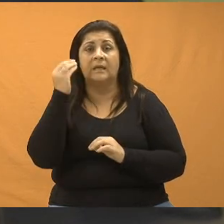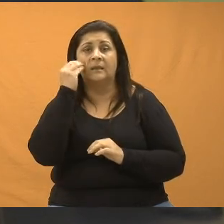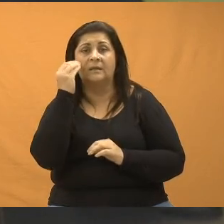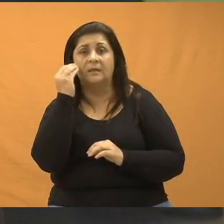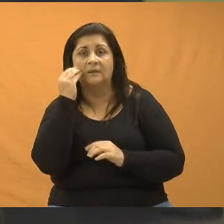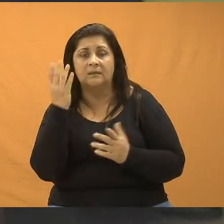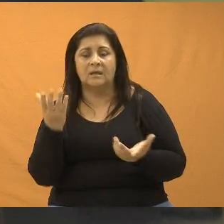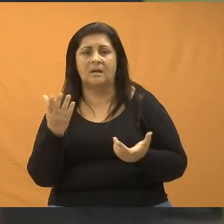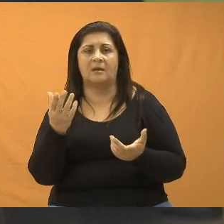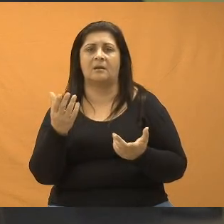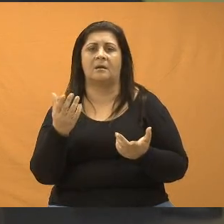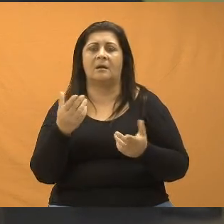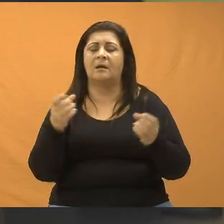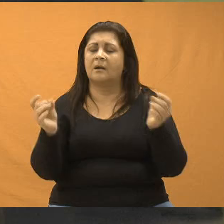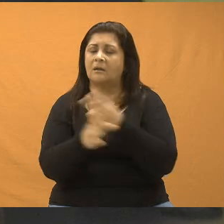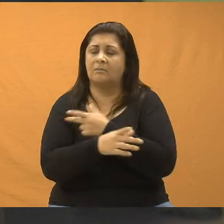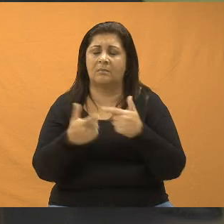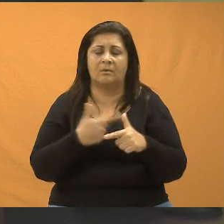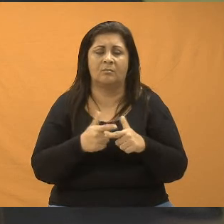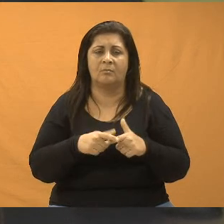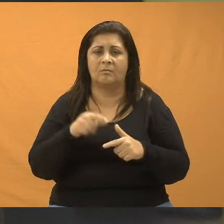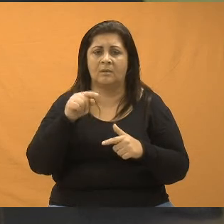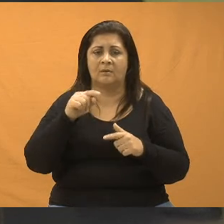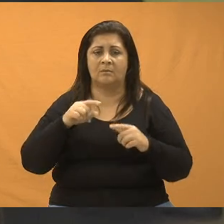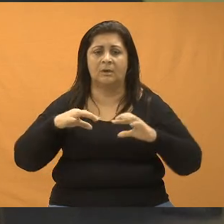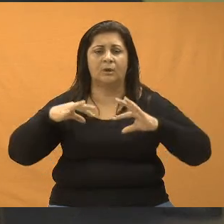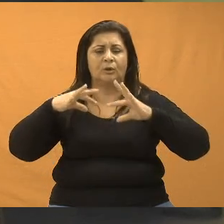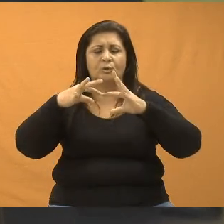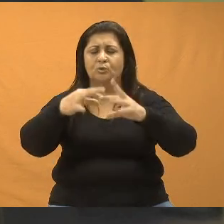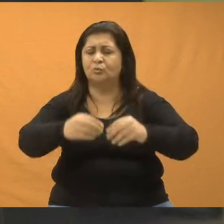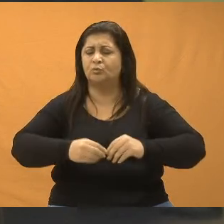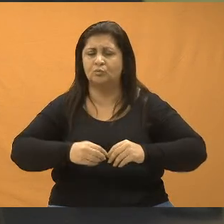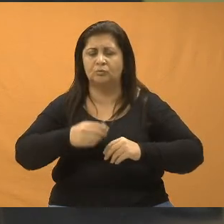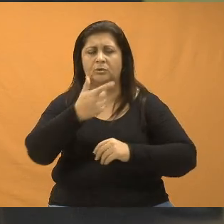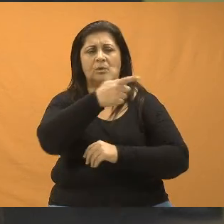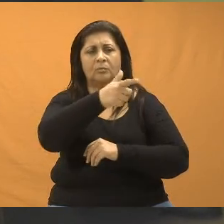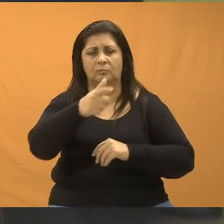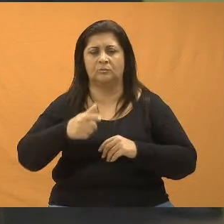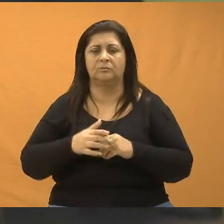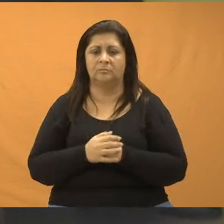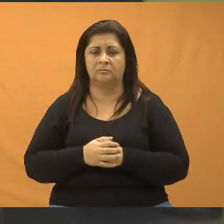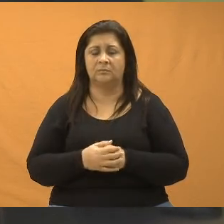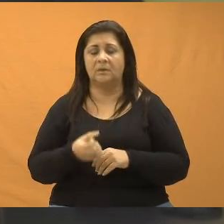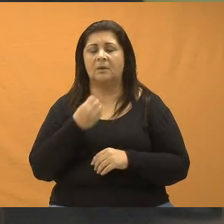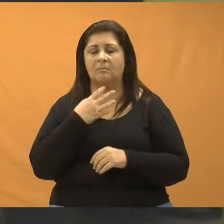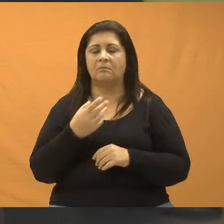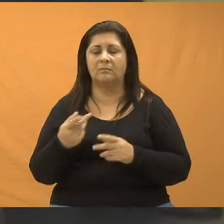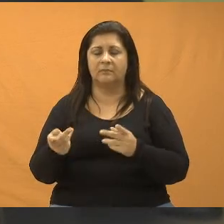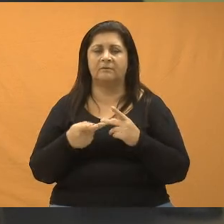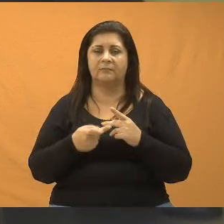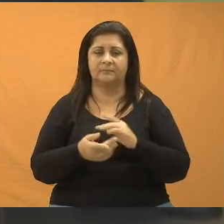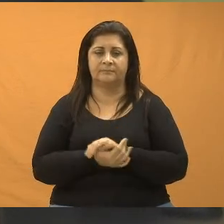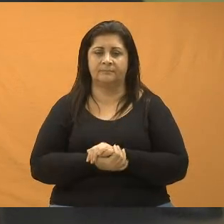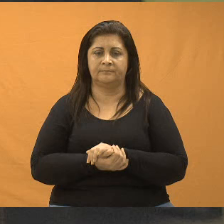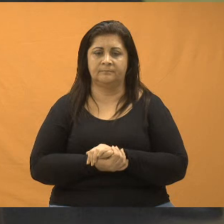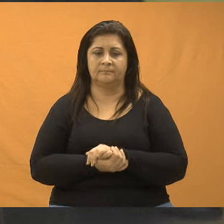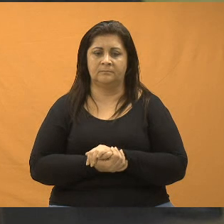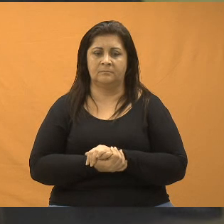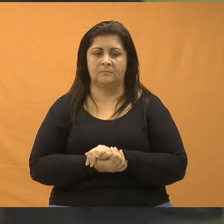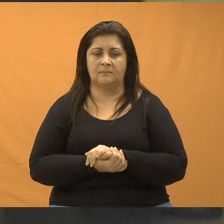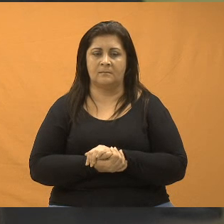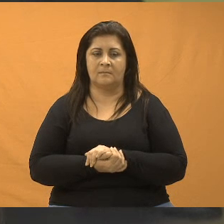solução que seja não só para a Santa Casa de Jacareí a nível nacional, mas que sirva também para demais Santa Casas, é muito bem-vinda.